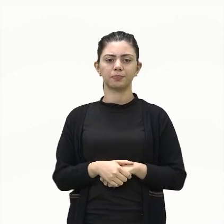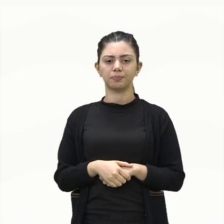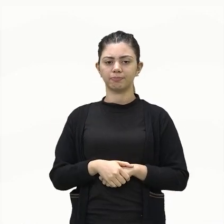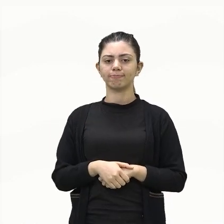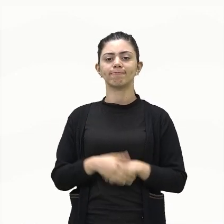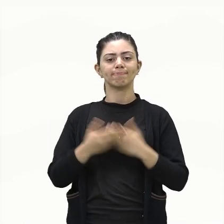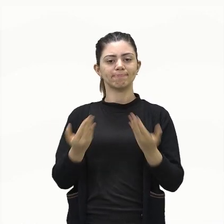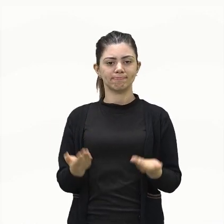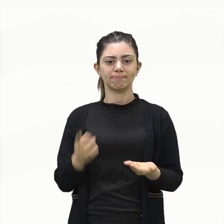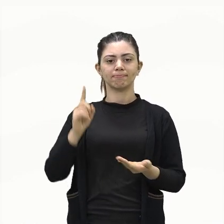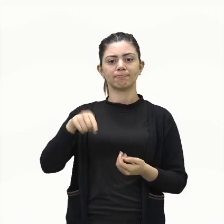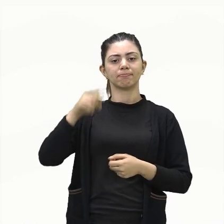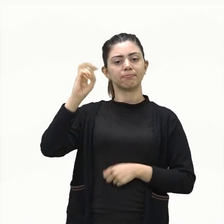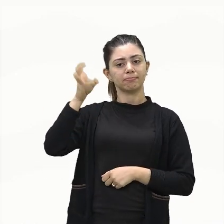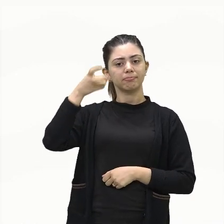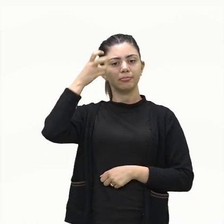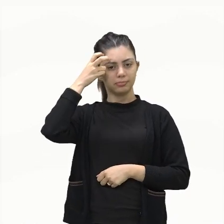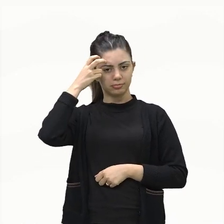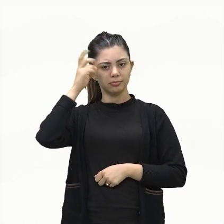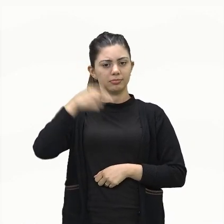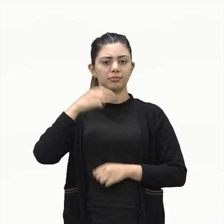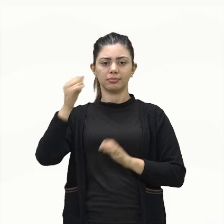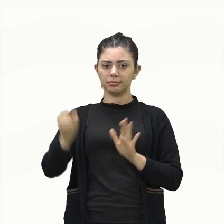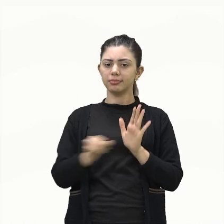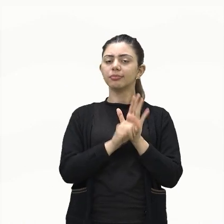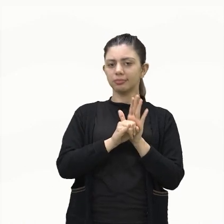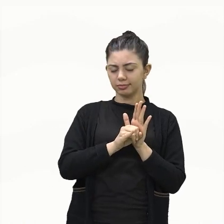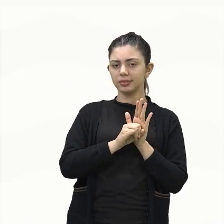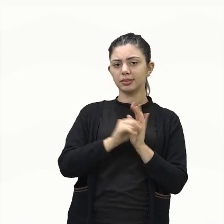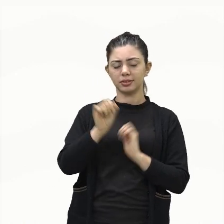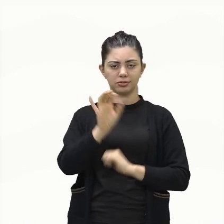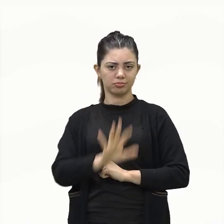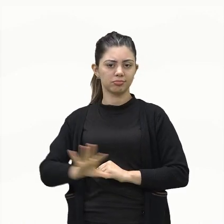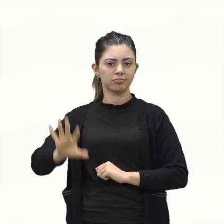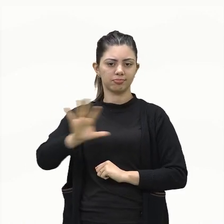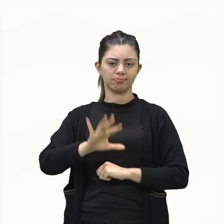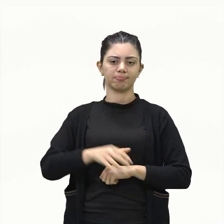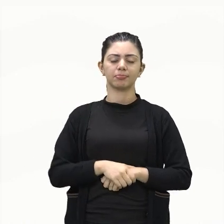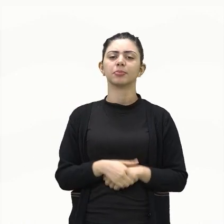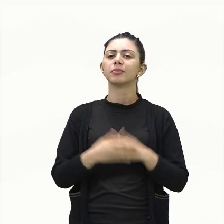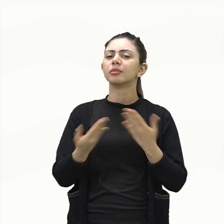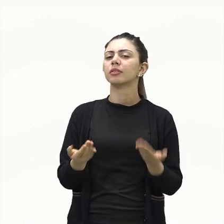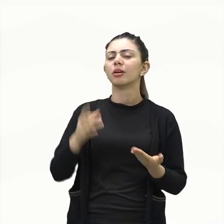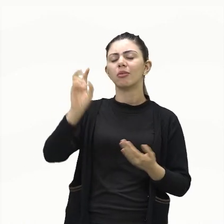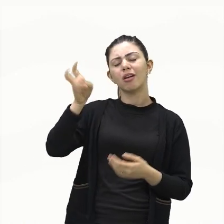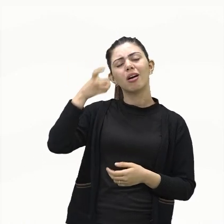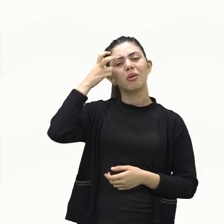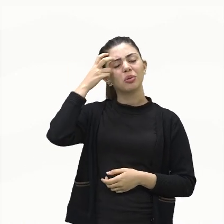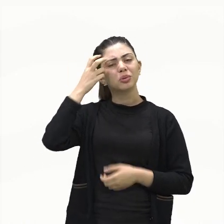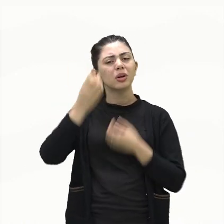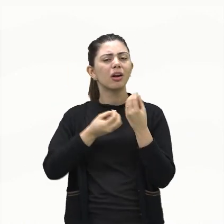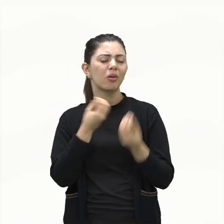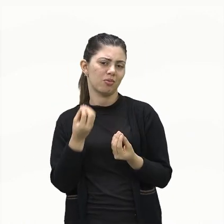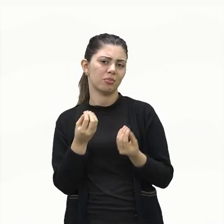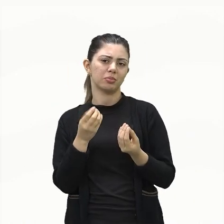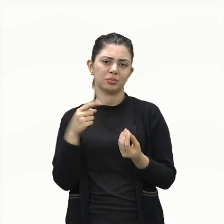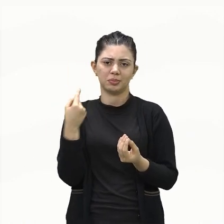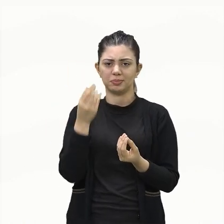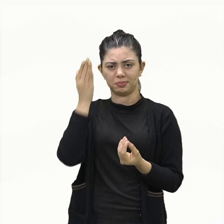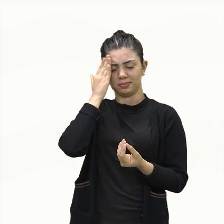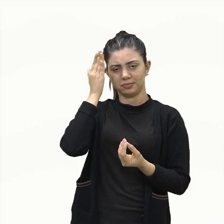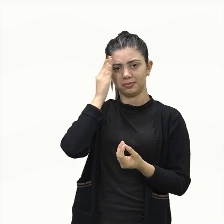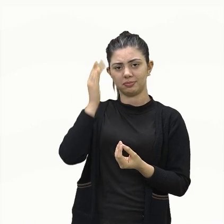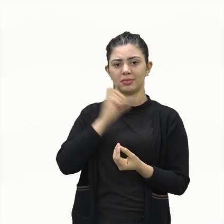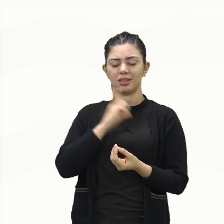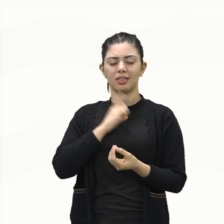da cultura como um elemento de identidade nacional. A cultura, turma, ela atravessa